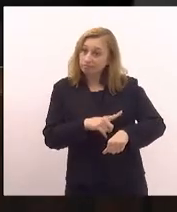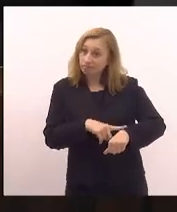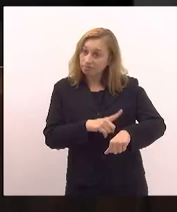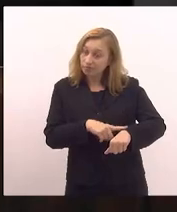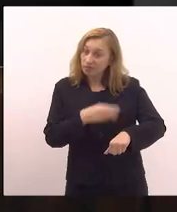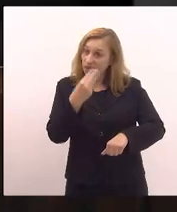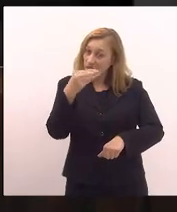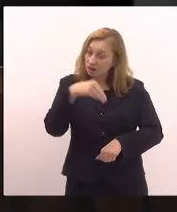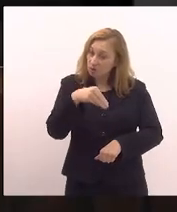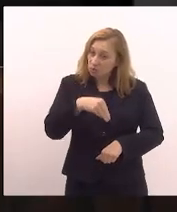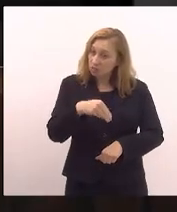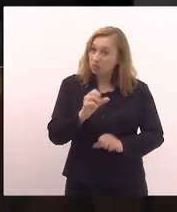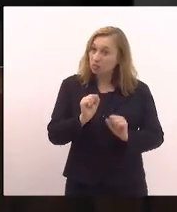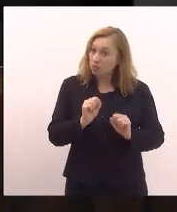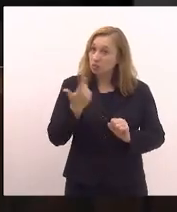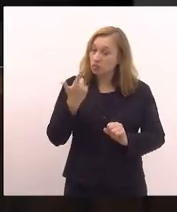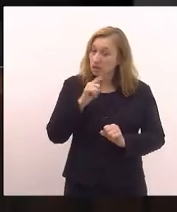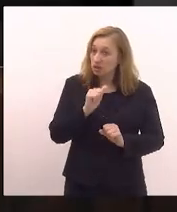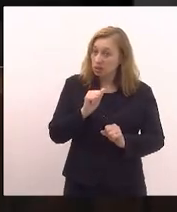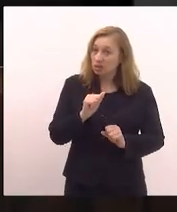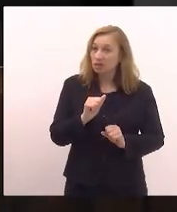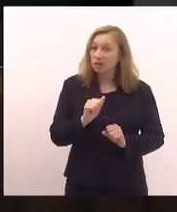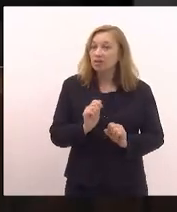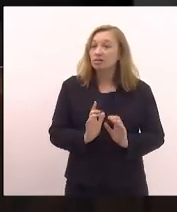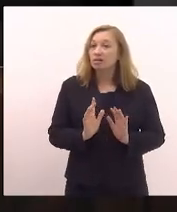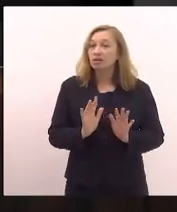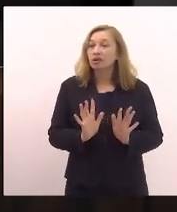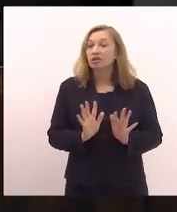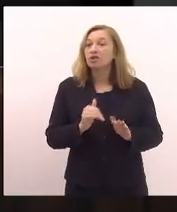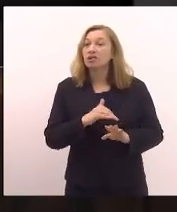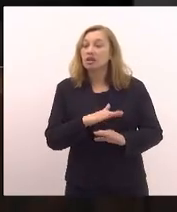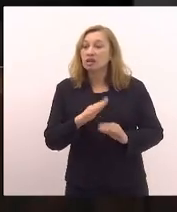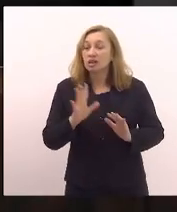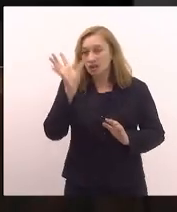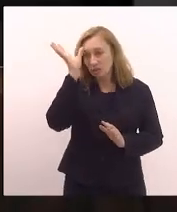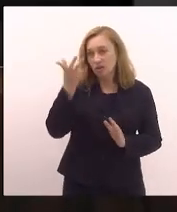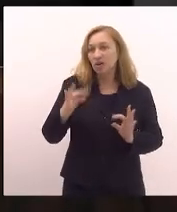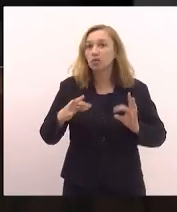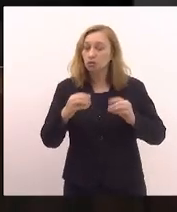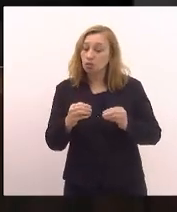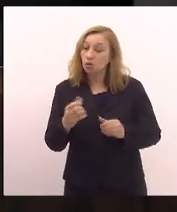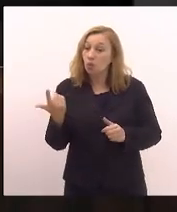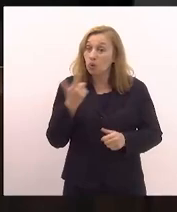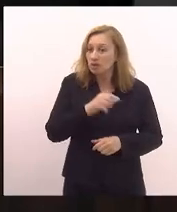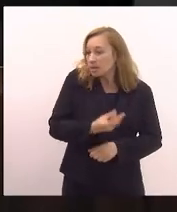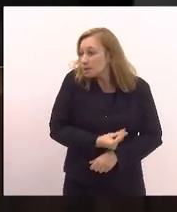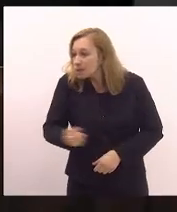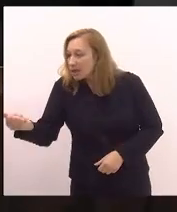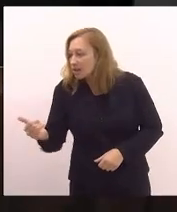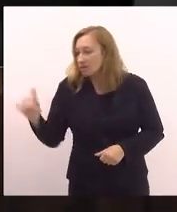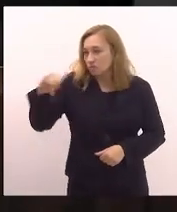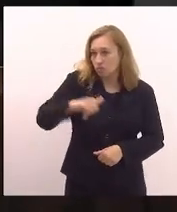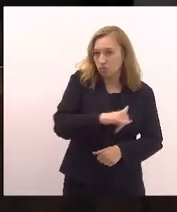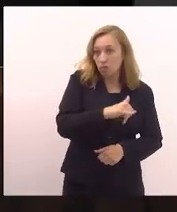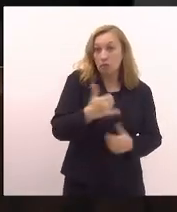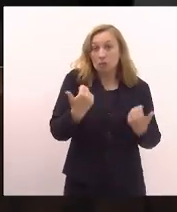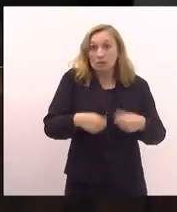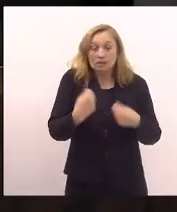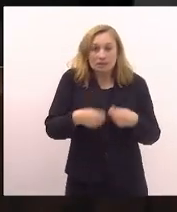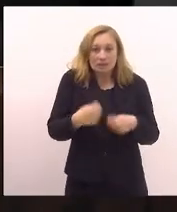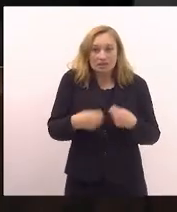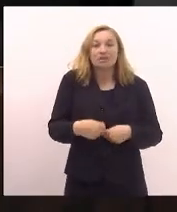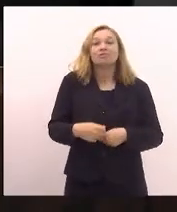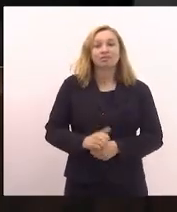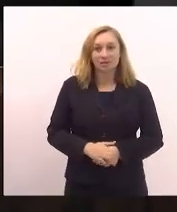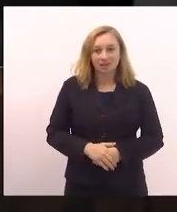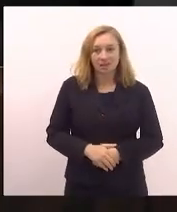de 3 minutos para que a gente consiga fazer toda a solenidade e eu consiga sair e pegar este voo que eu tanto preciso